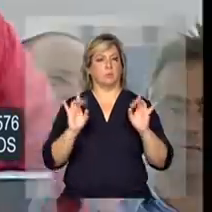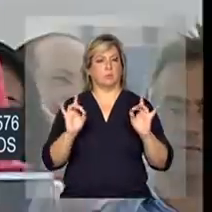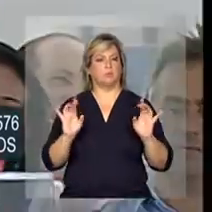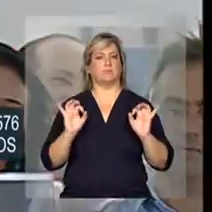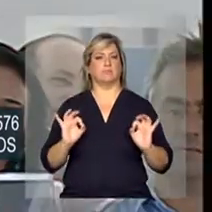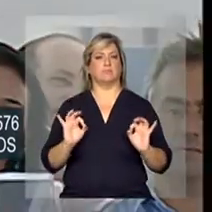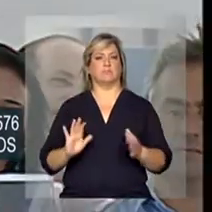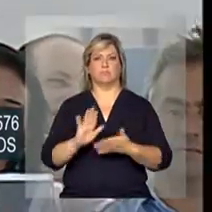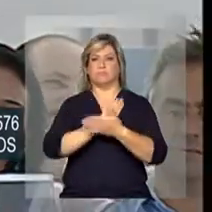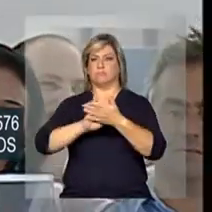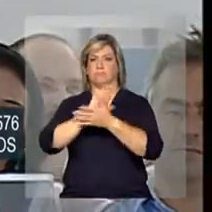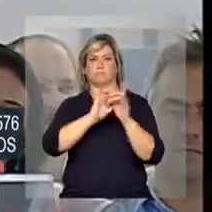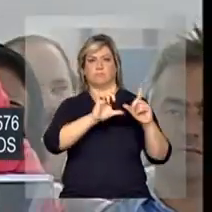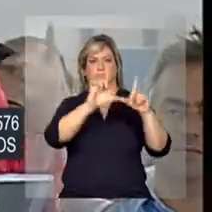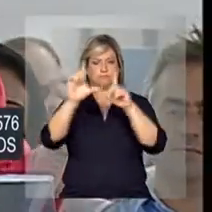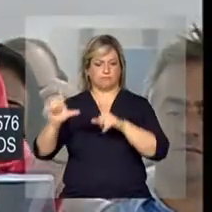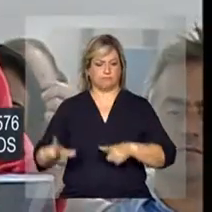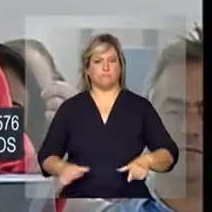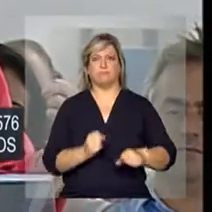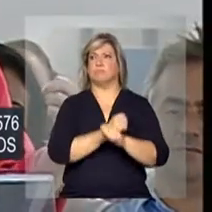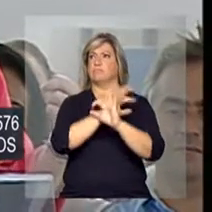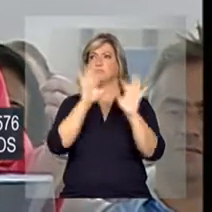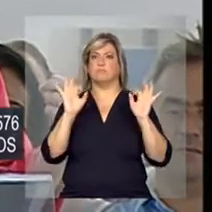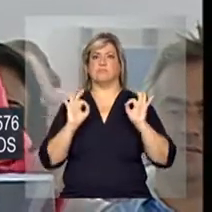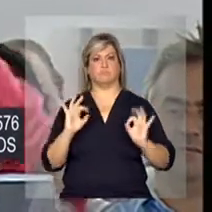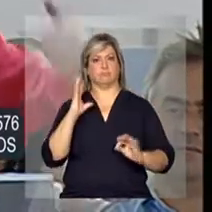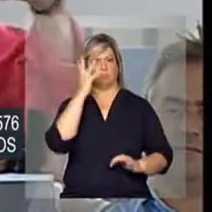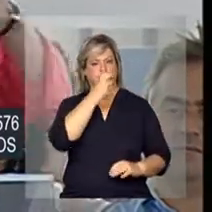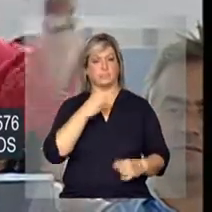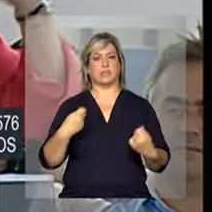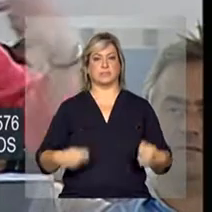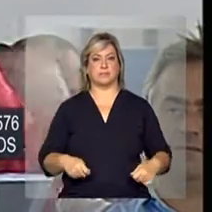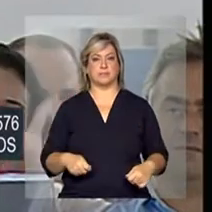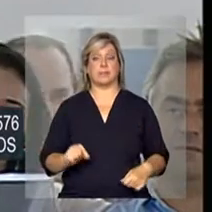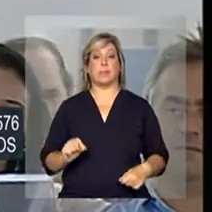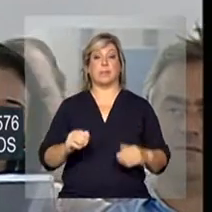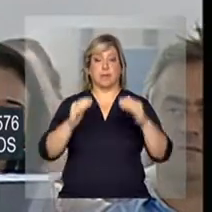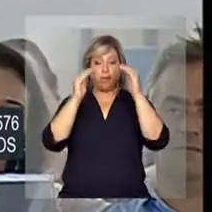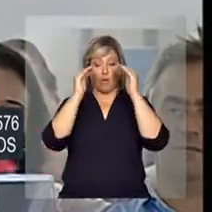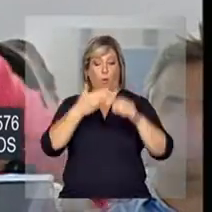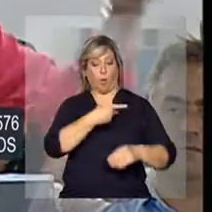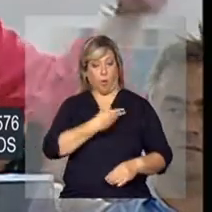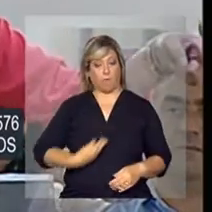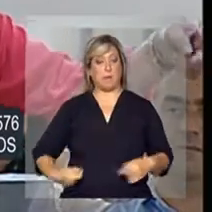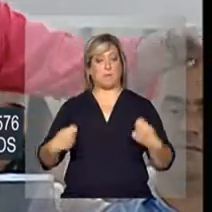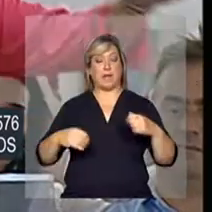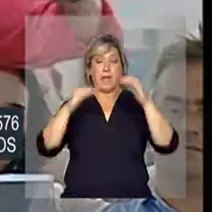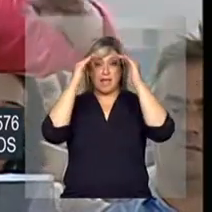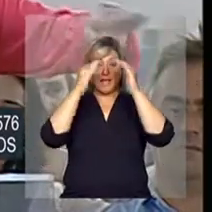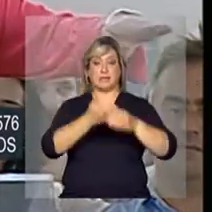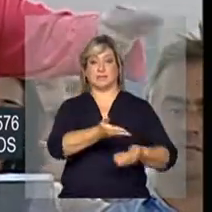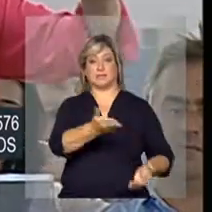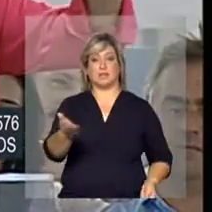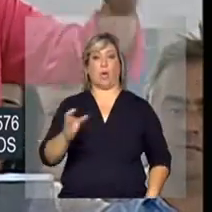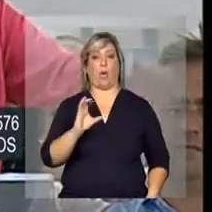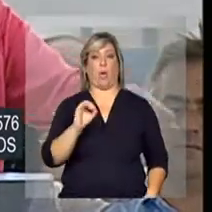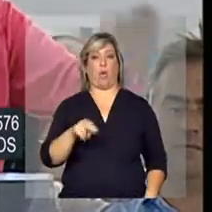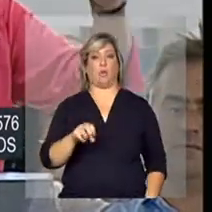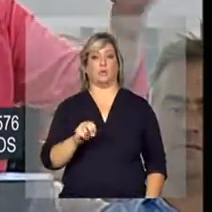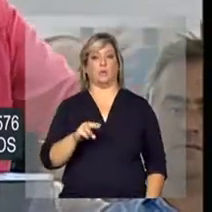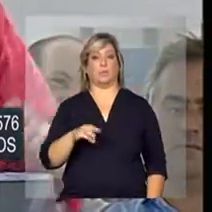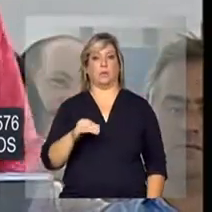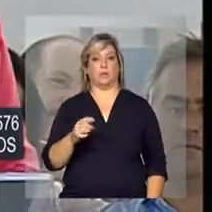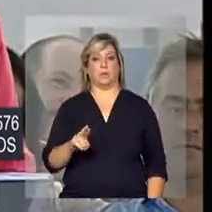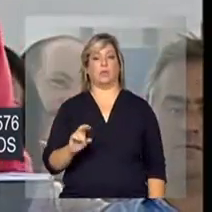respeitar o consumidor. Quem tem de respeitar o consumidor? O próprio governo e todo mundo que